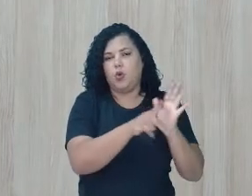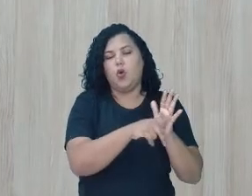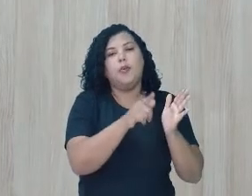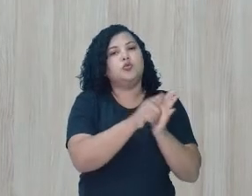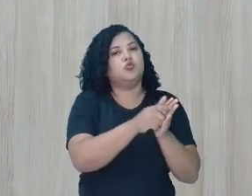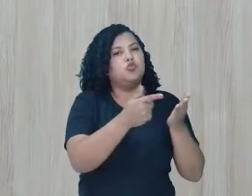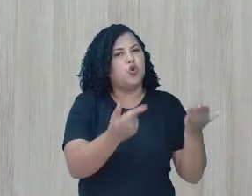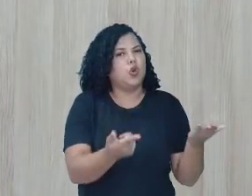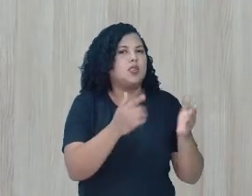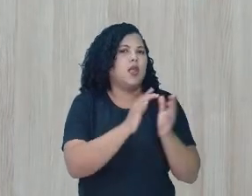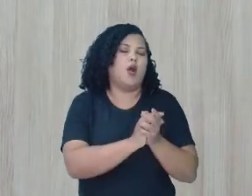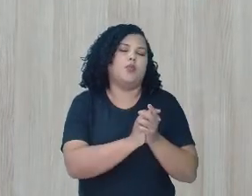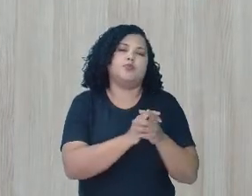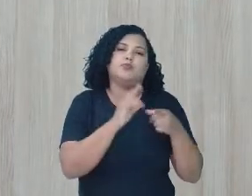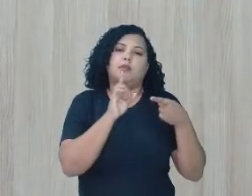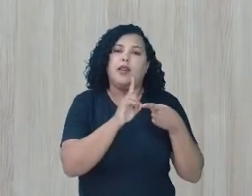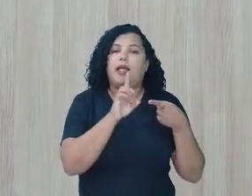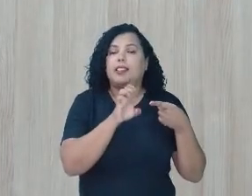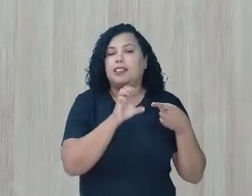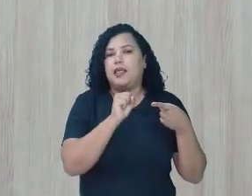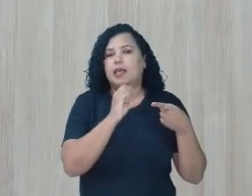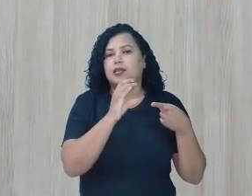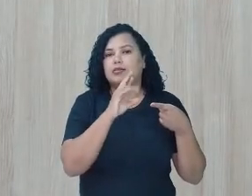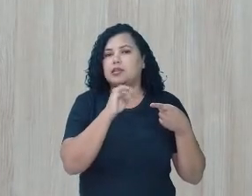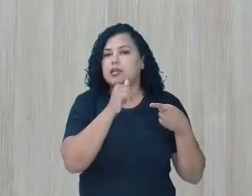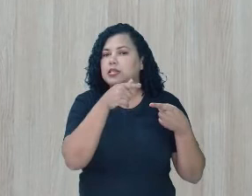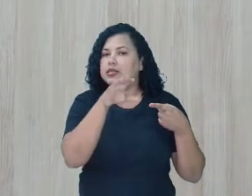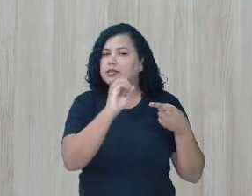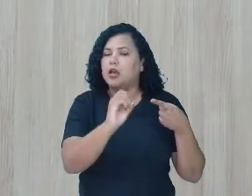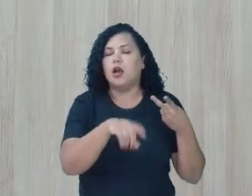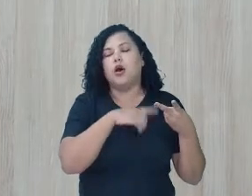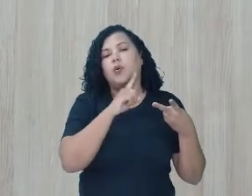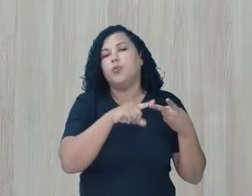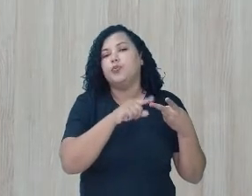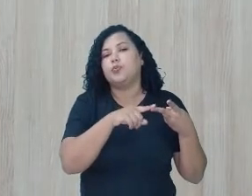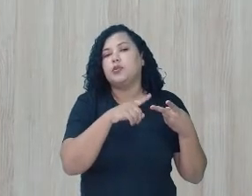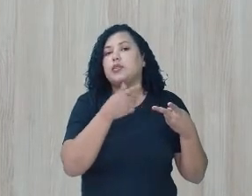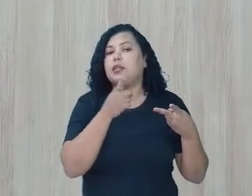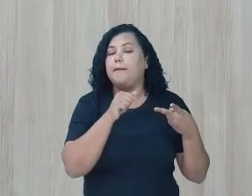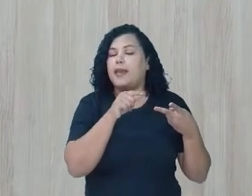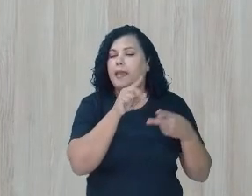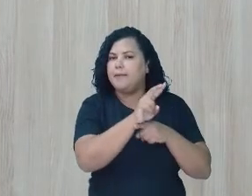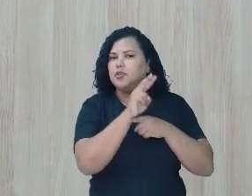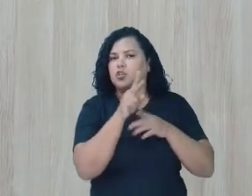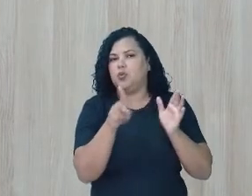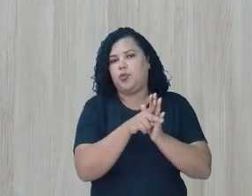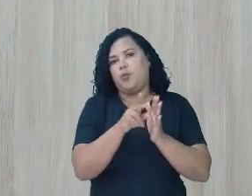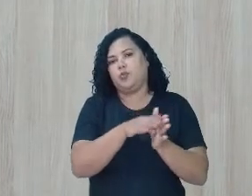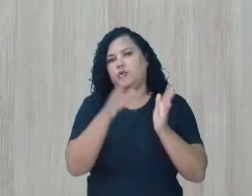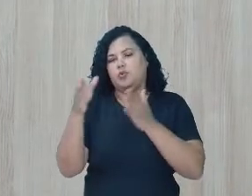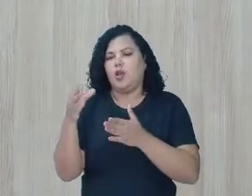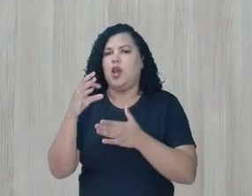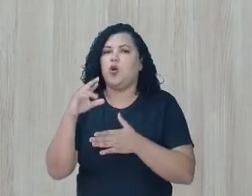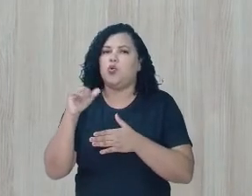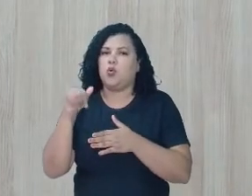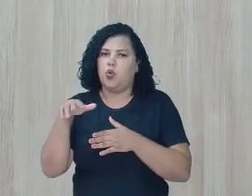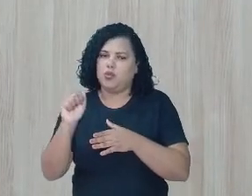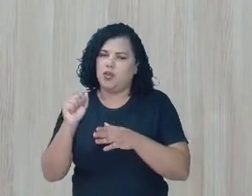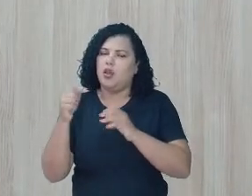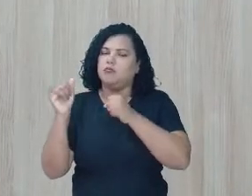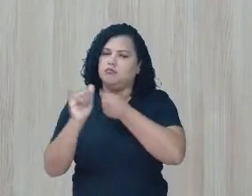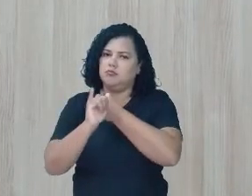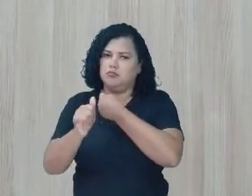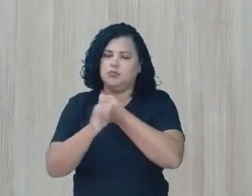a descrição, que está lá na notícia e na reportagem, que também é emprestada para a crônica, e também por circular